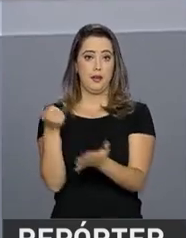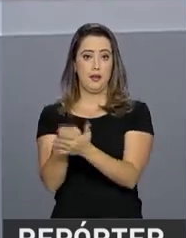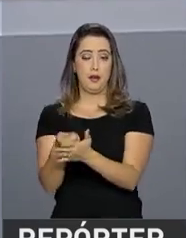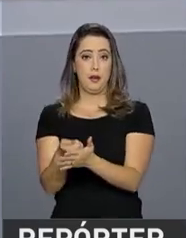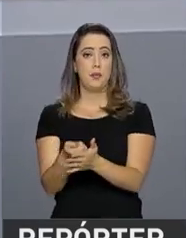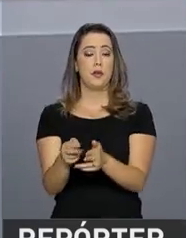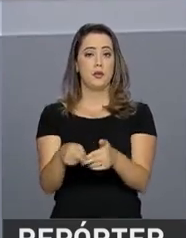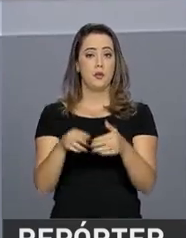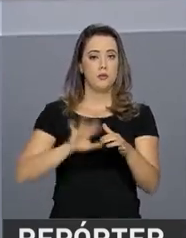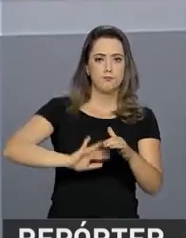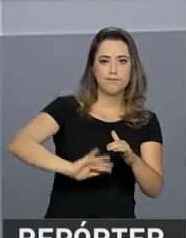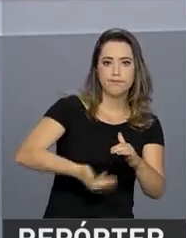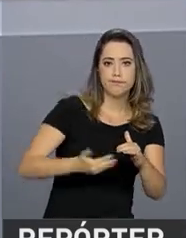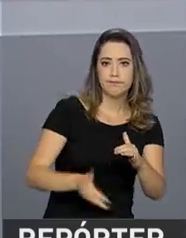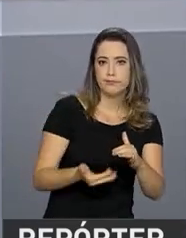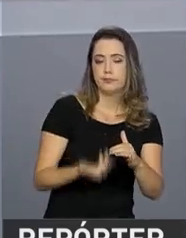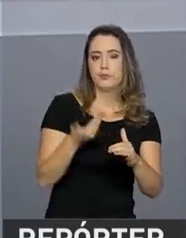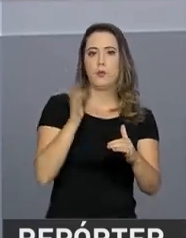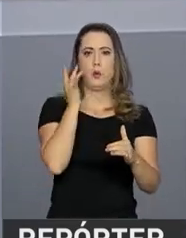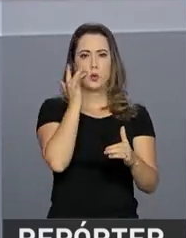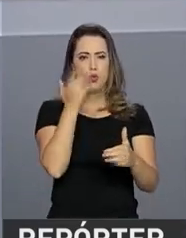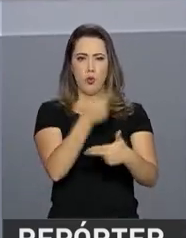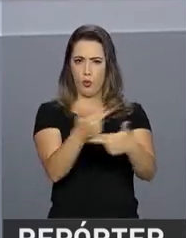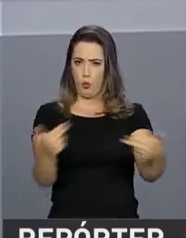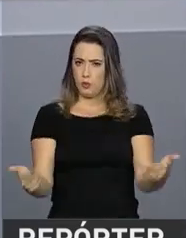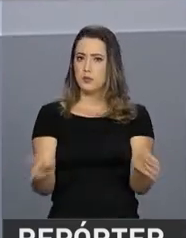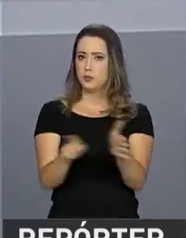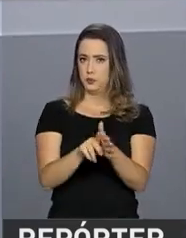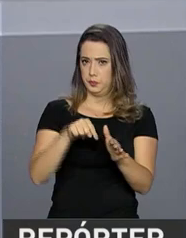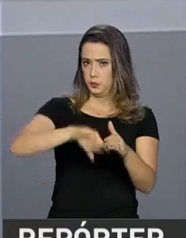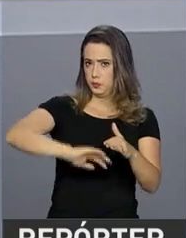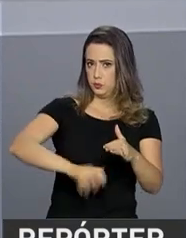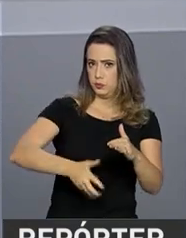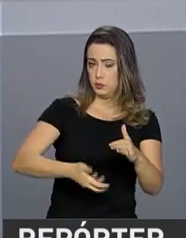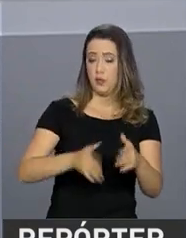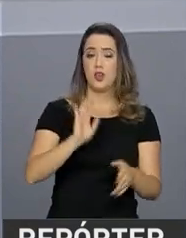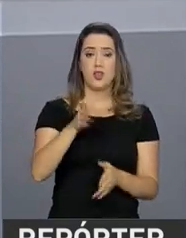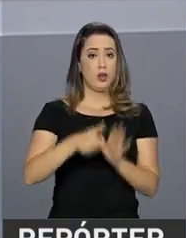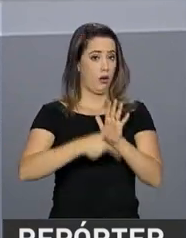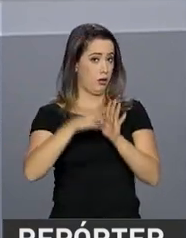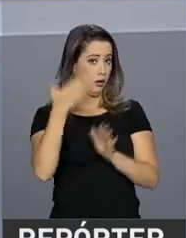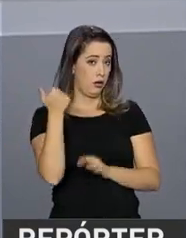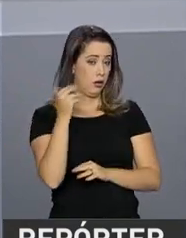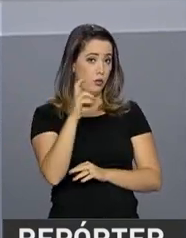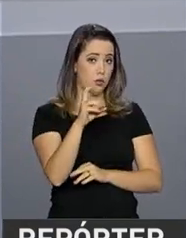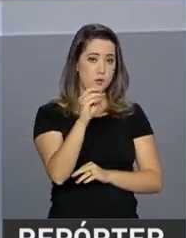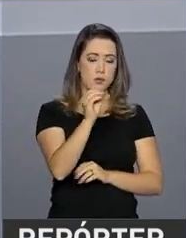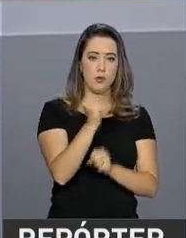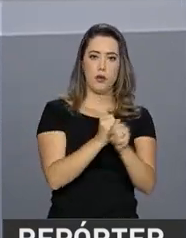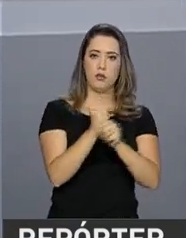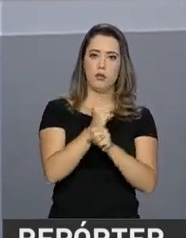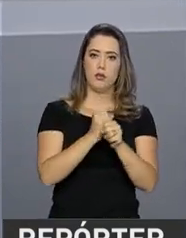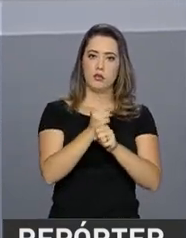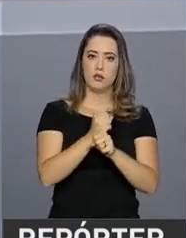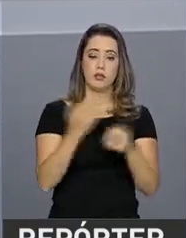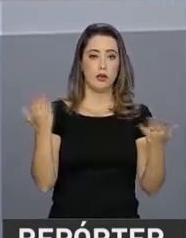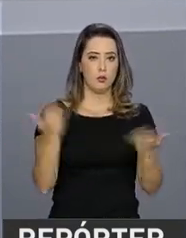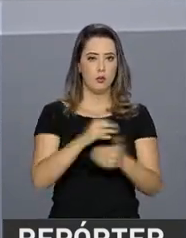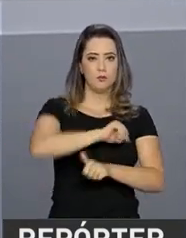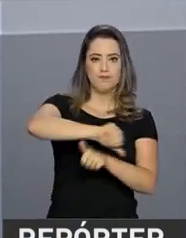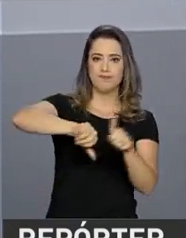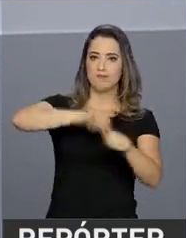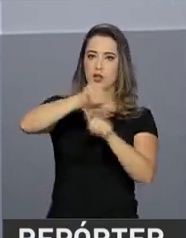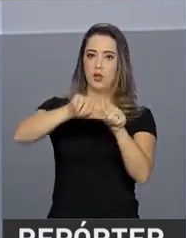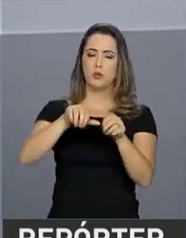minerais o código de mineração está em vigor há mais de 50 anos e as modernizações devem dar mais agilidade ao